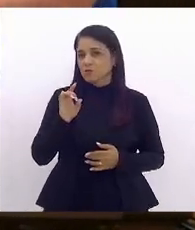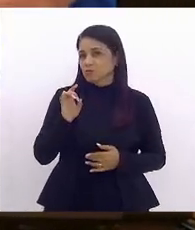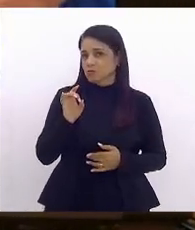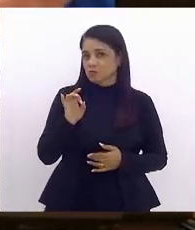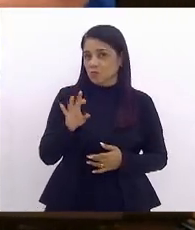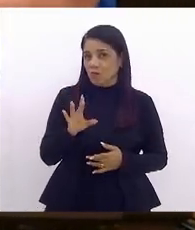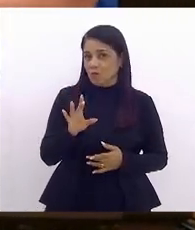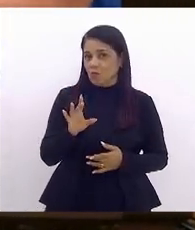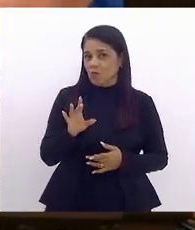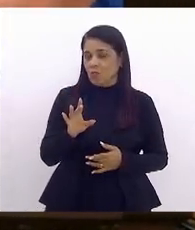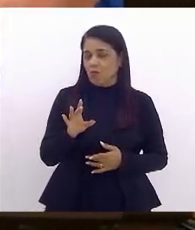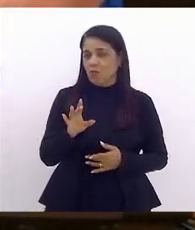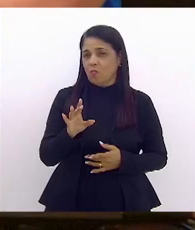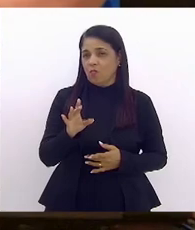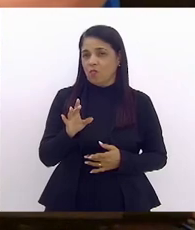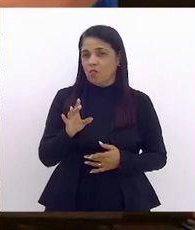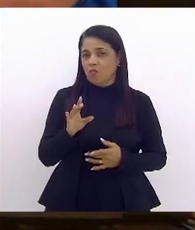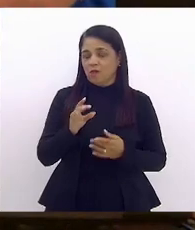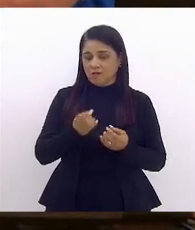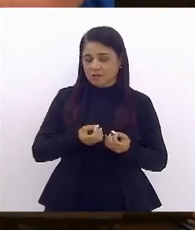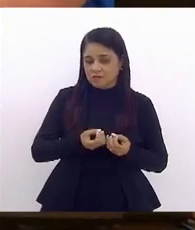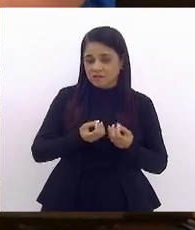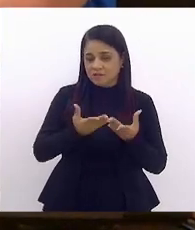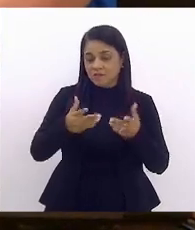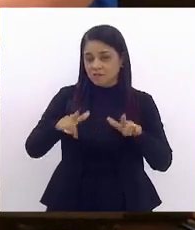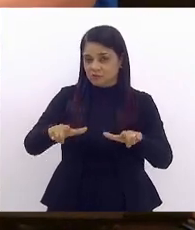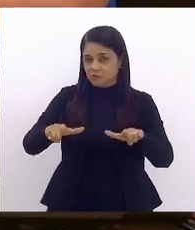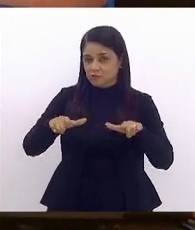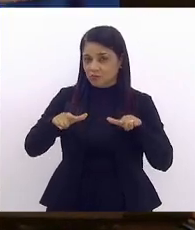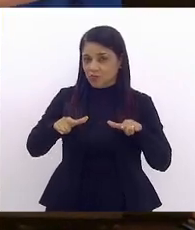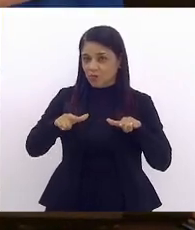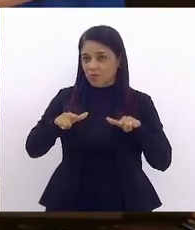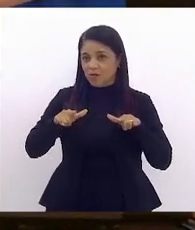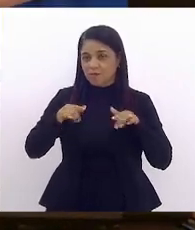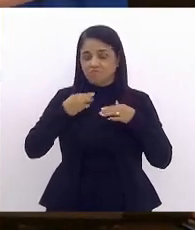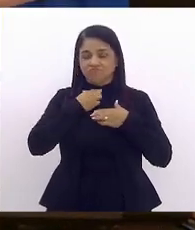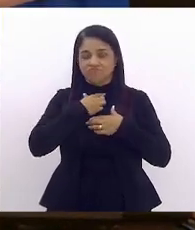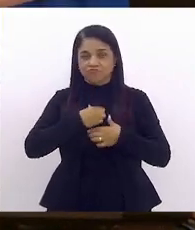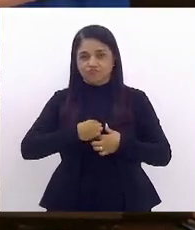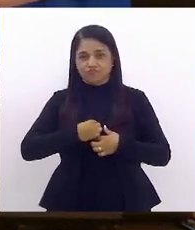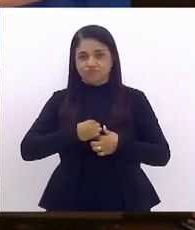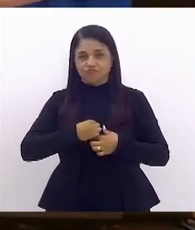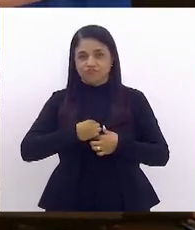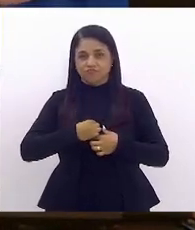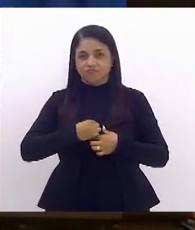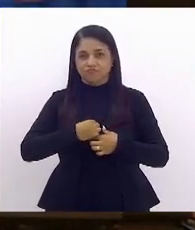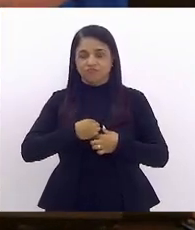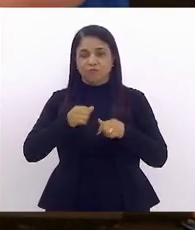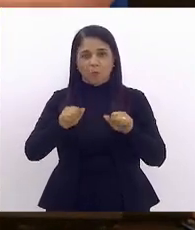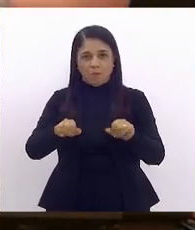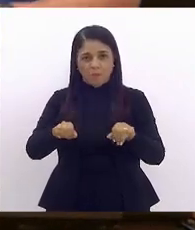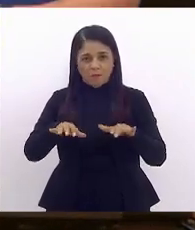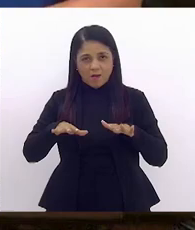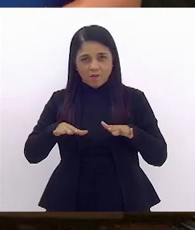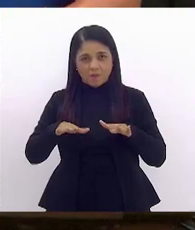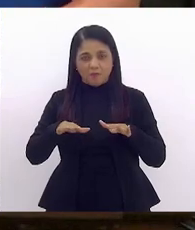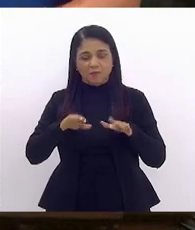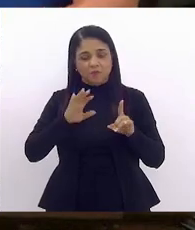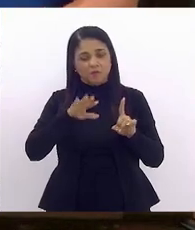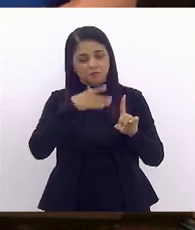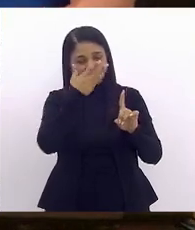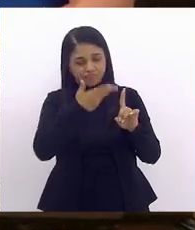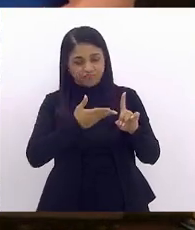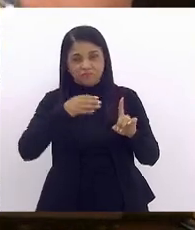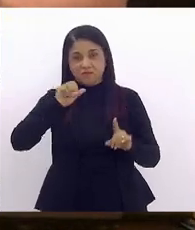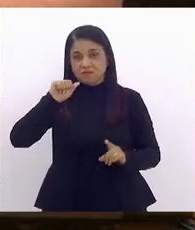gente conceder o diploma, a maior comenda do parlamento ao doutor Sandro Avelar. É